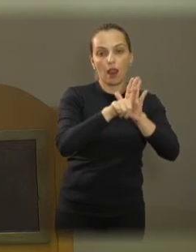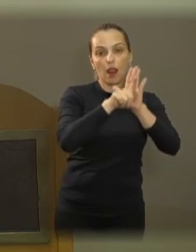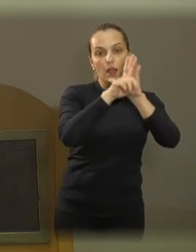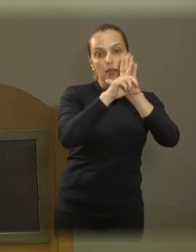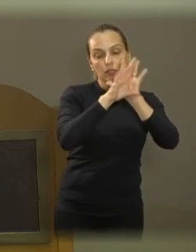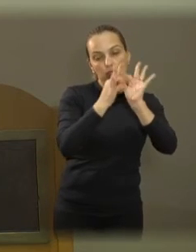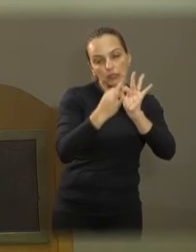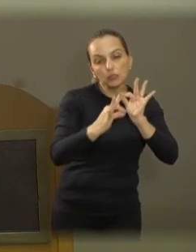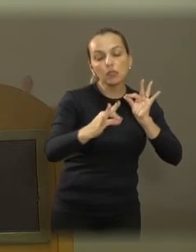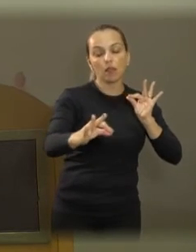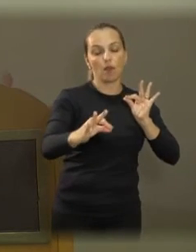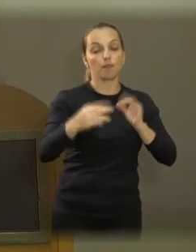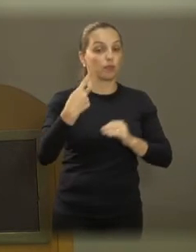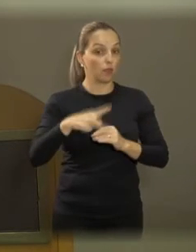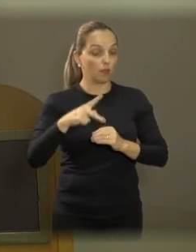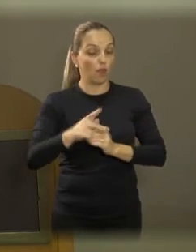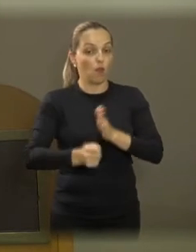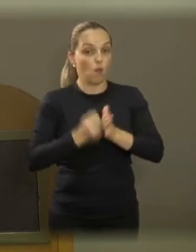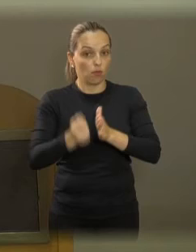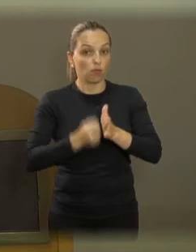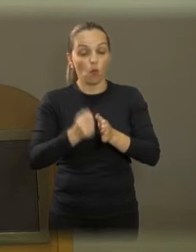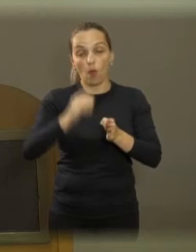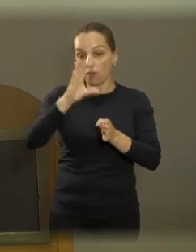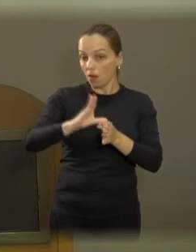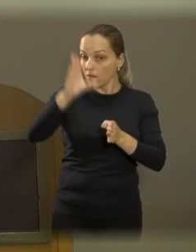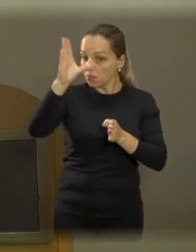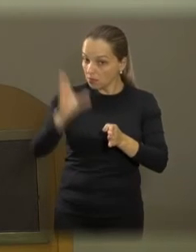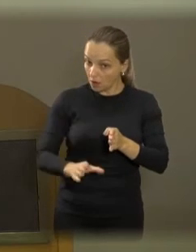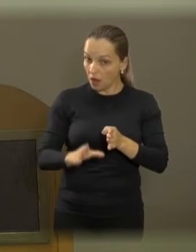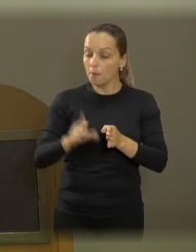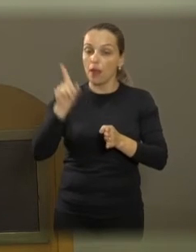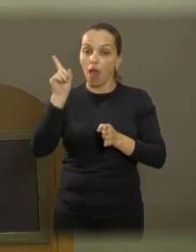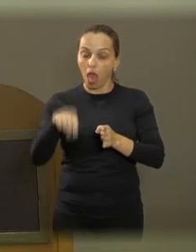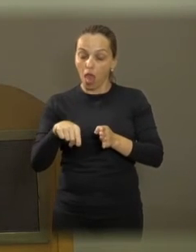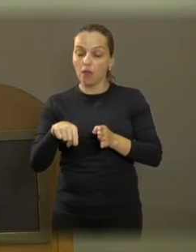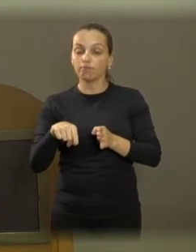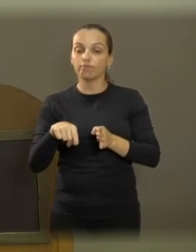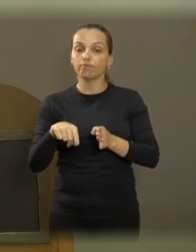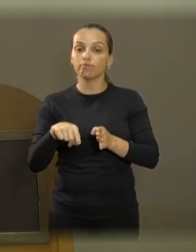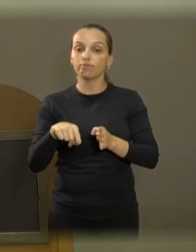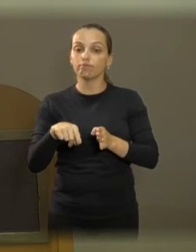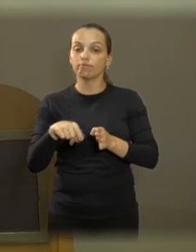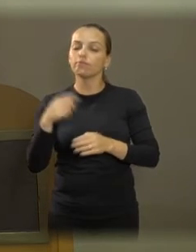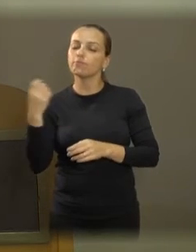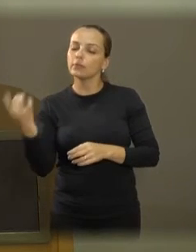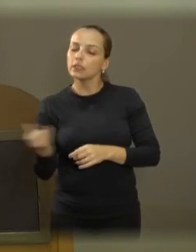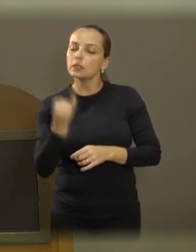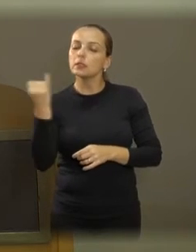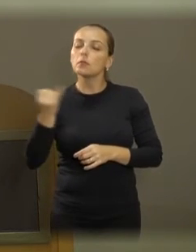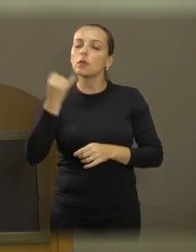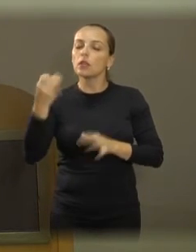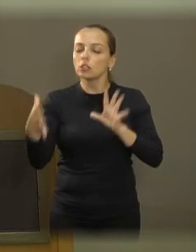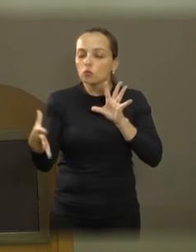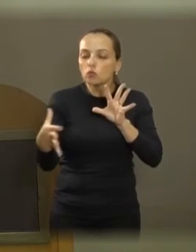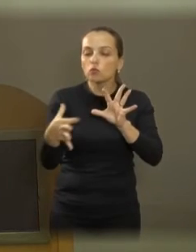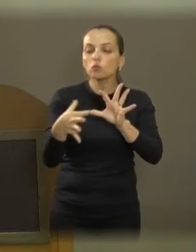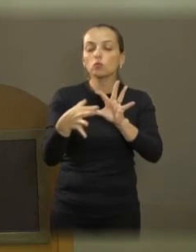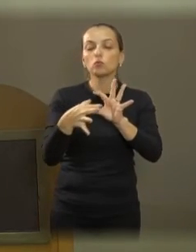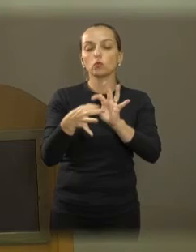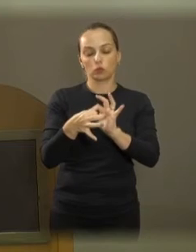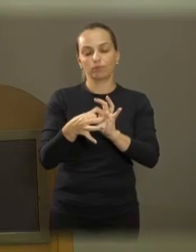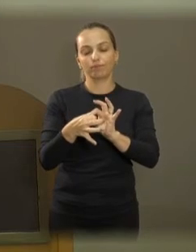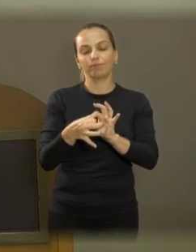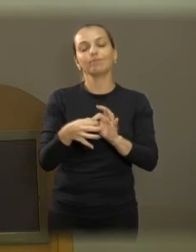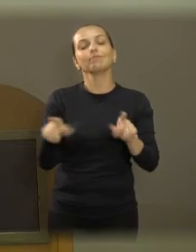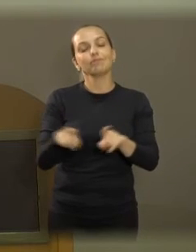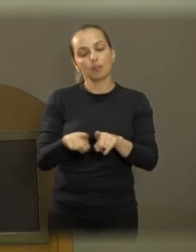nesse cenário, a Câmara de Vereadores de Araraquara, vereador Jefferson, se faz grande parceira da profissão. Então, também nosso